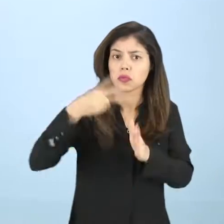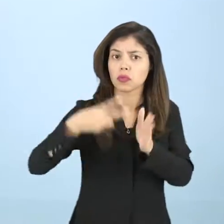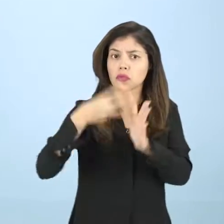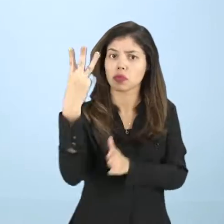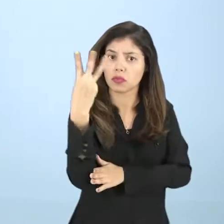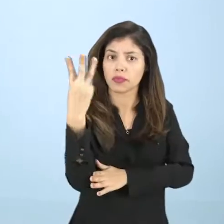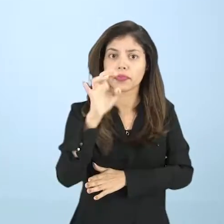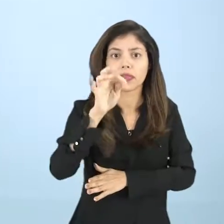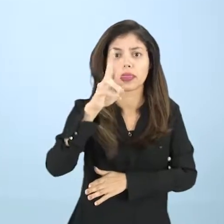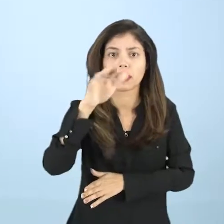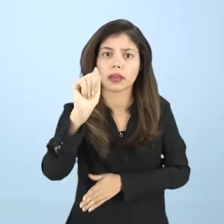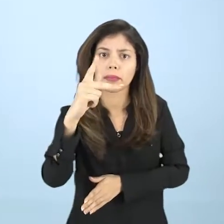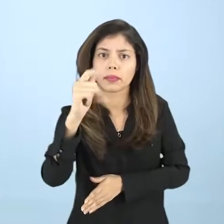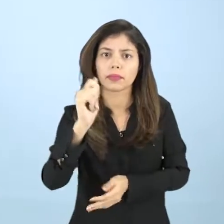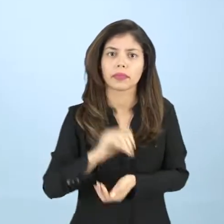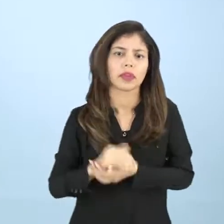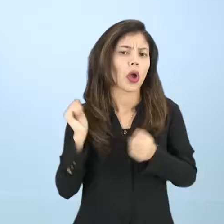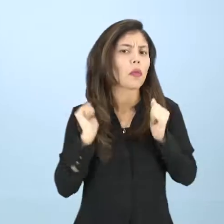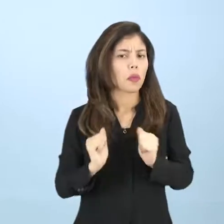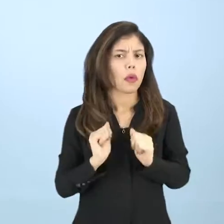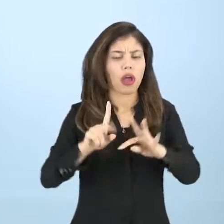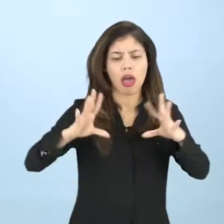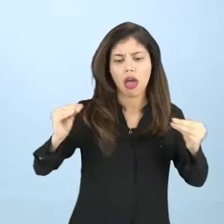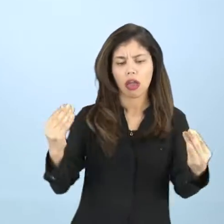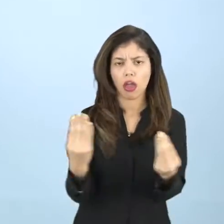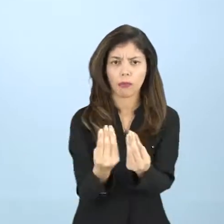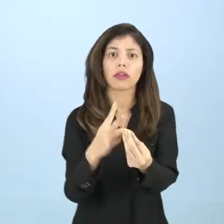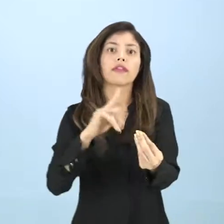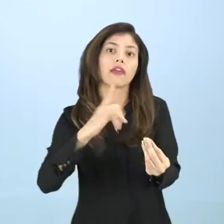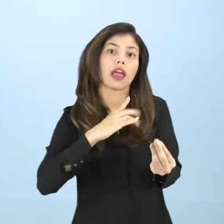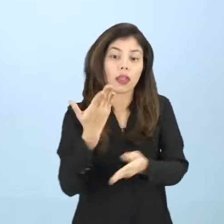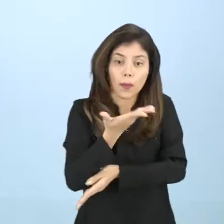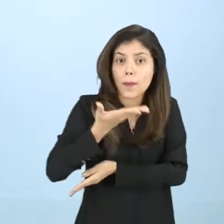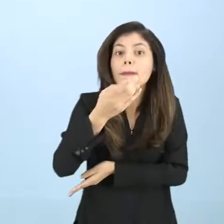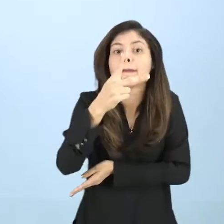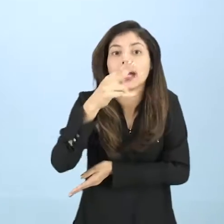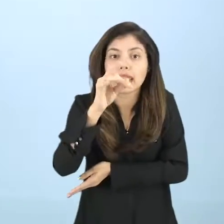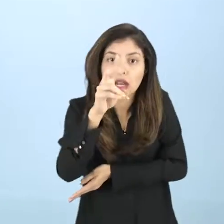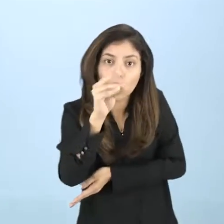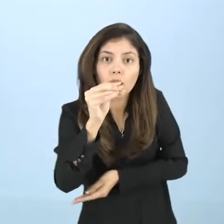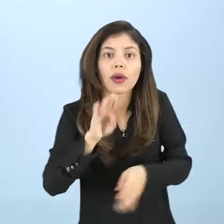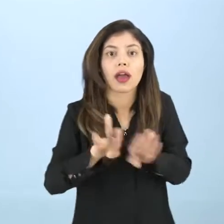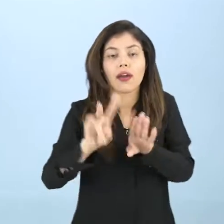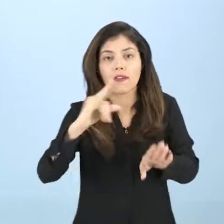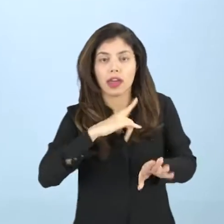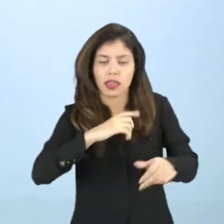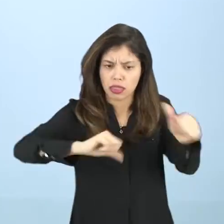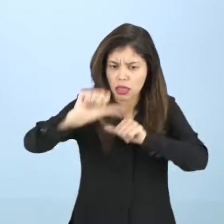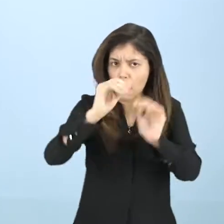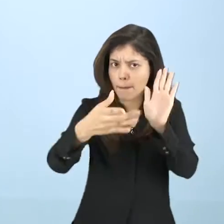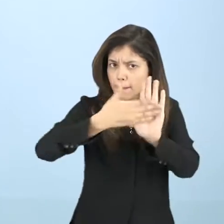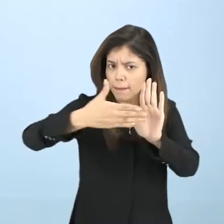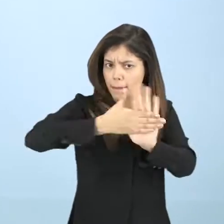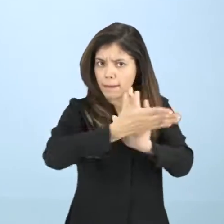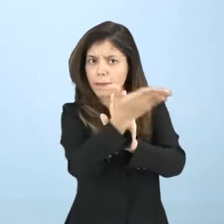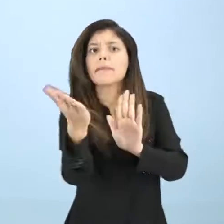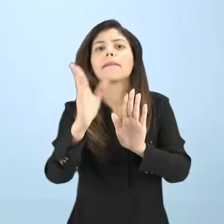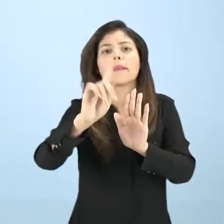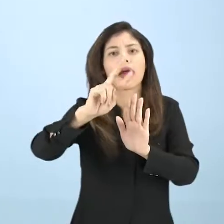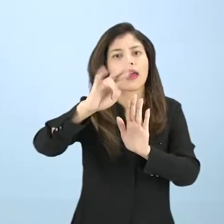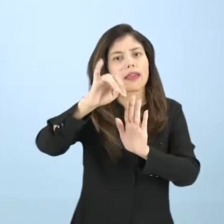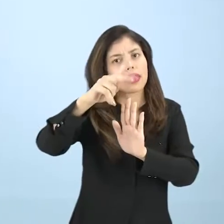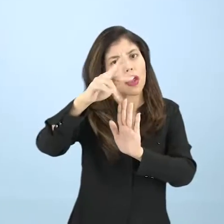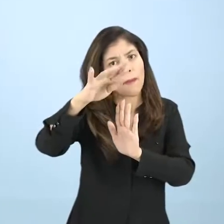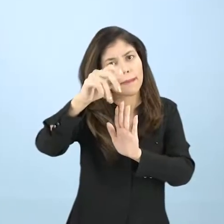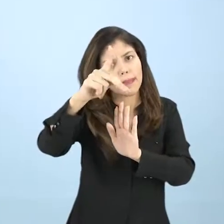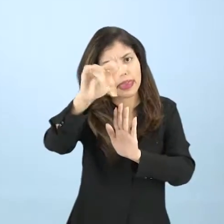três etapas, e essas reações elas vão formar uma reação padrão que vai determinar a variação de entalpia. Então